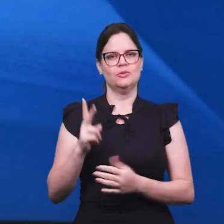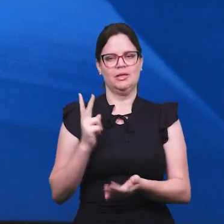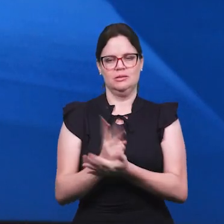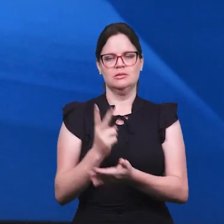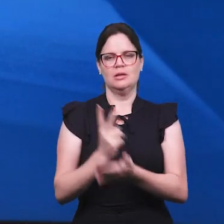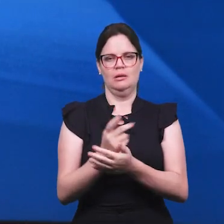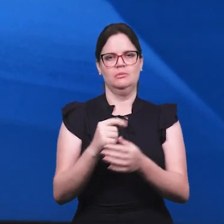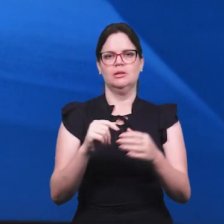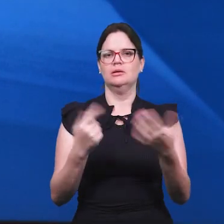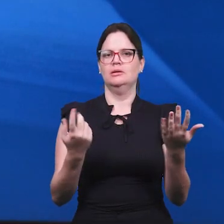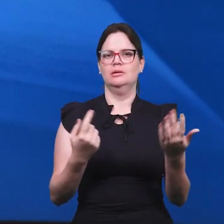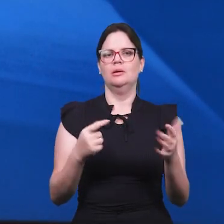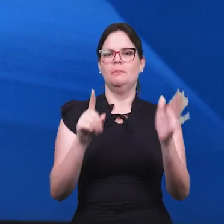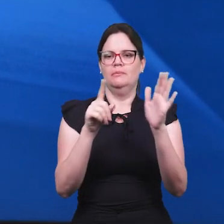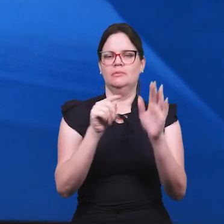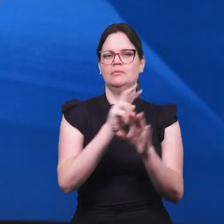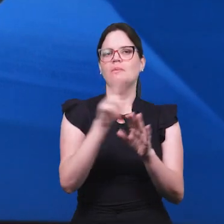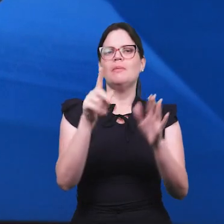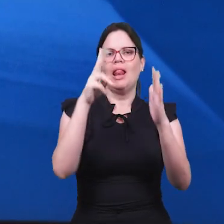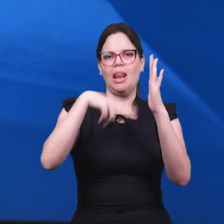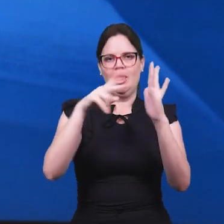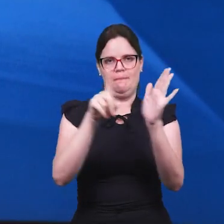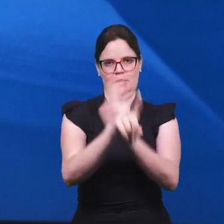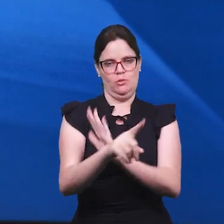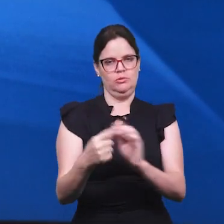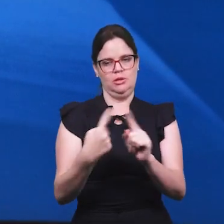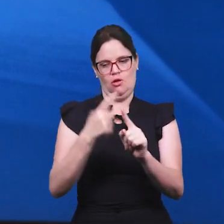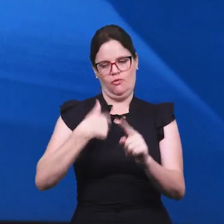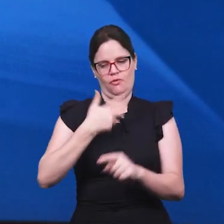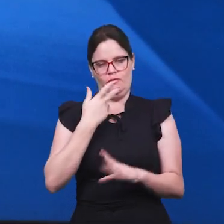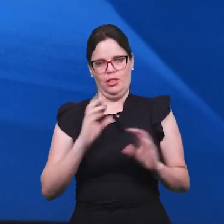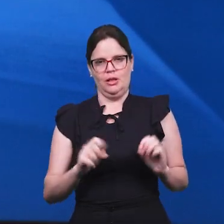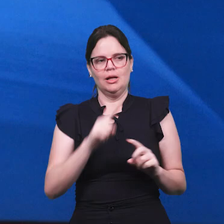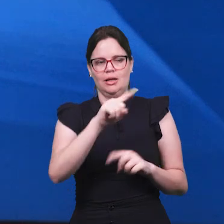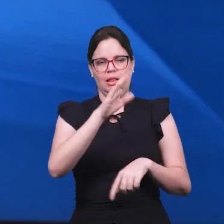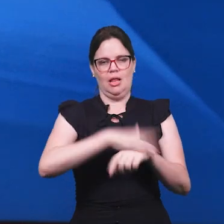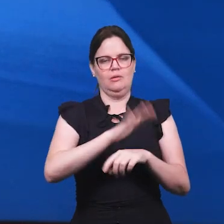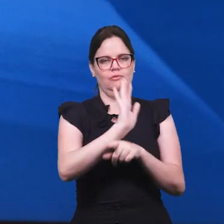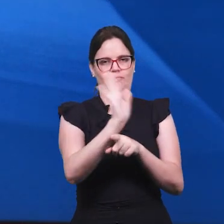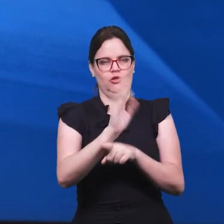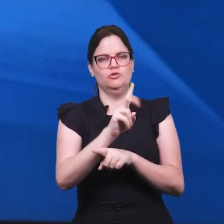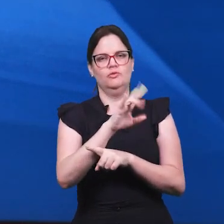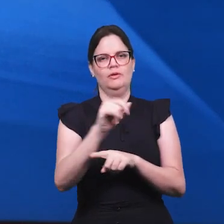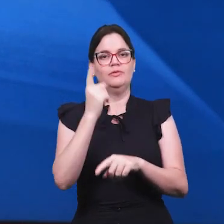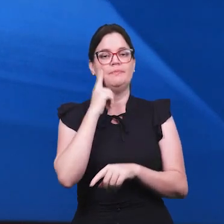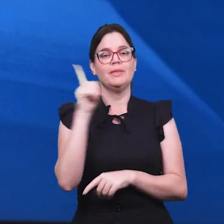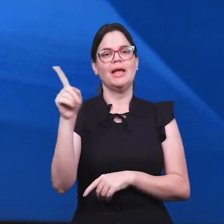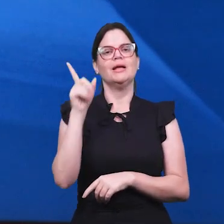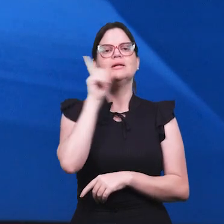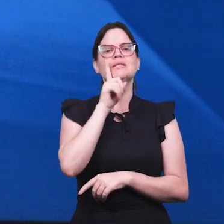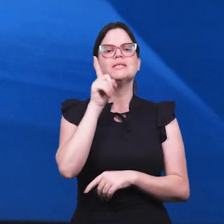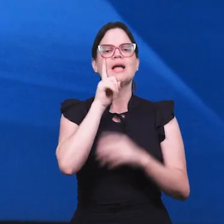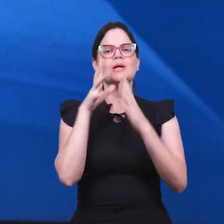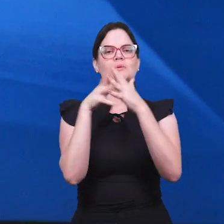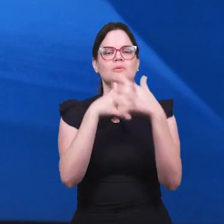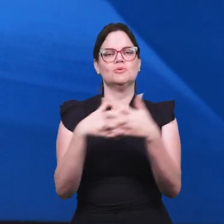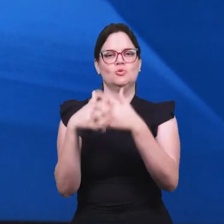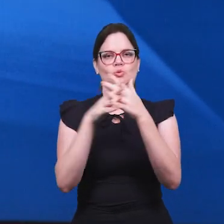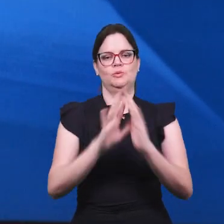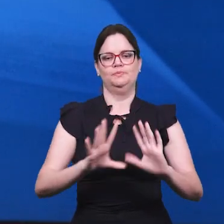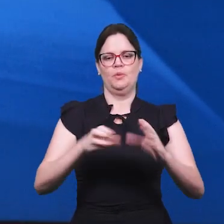ser respondida, né? As professoras normalmente fazem a pergunta, então não precisa repetir a pergunta. Mas ela vai ser respondida